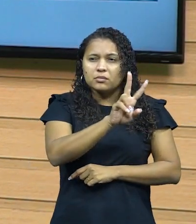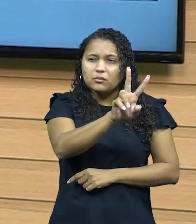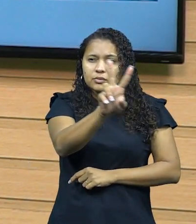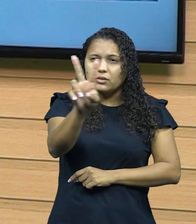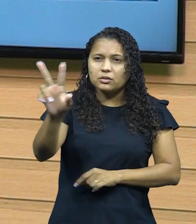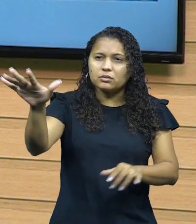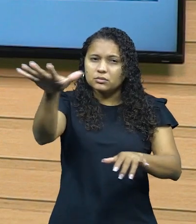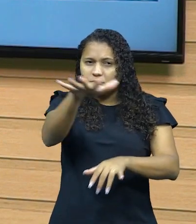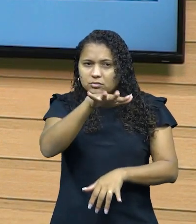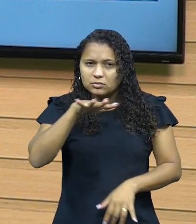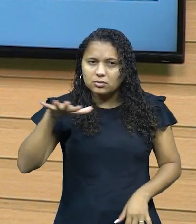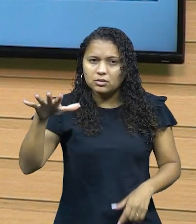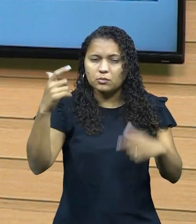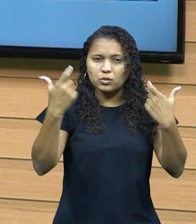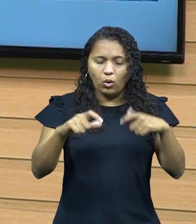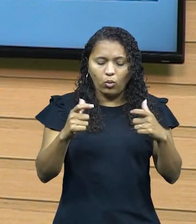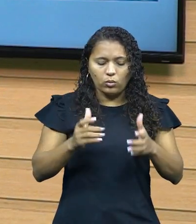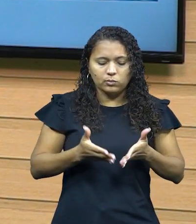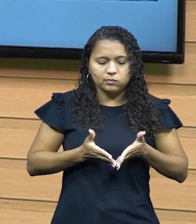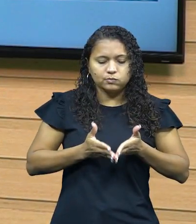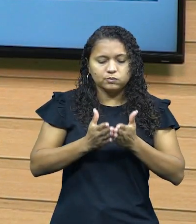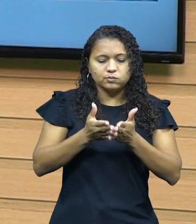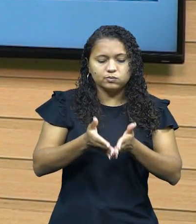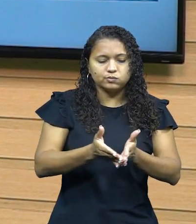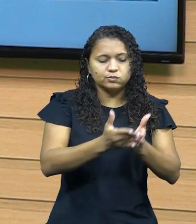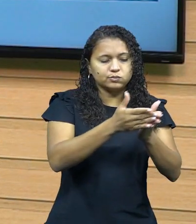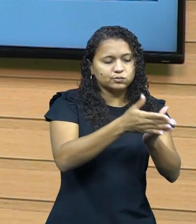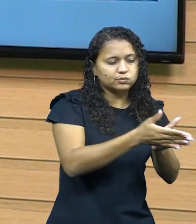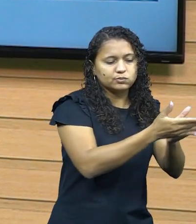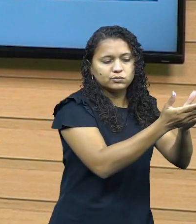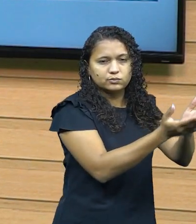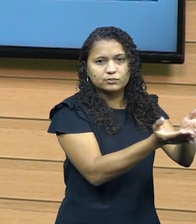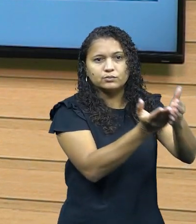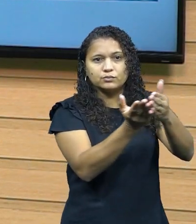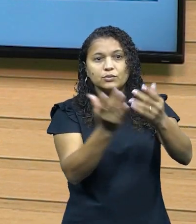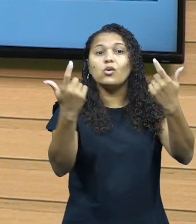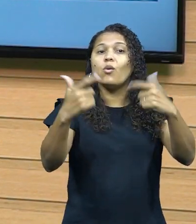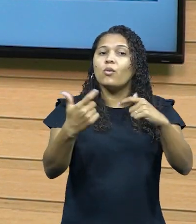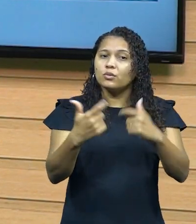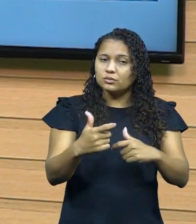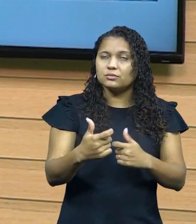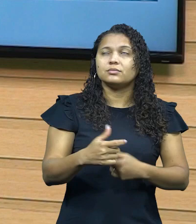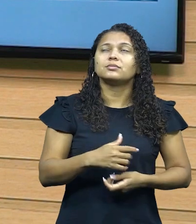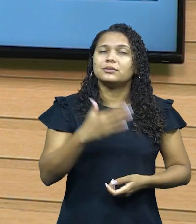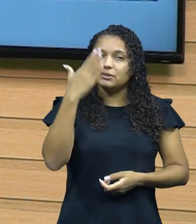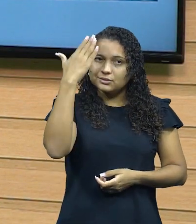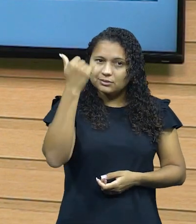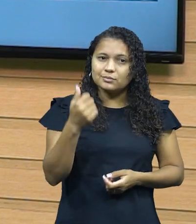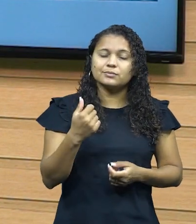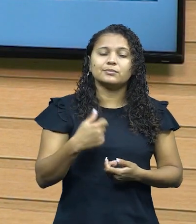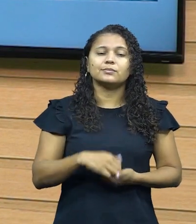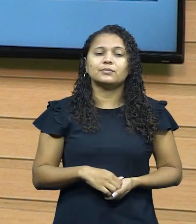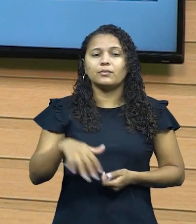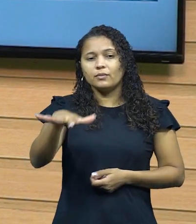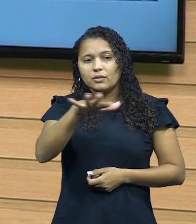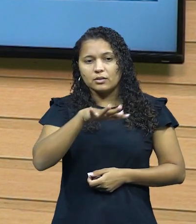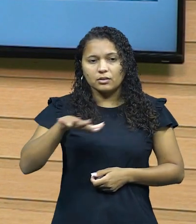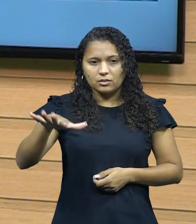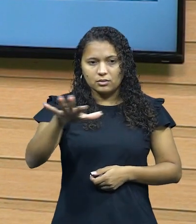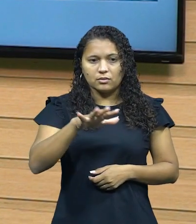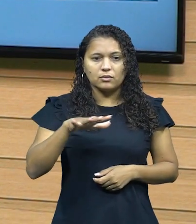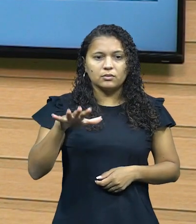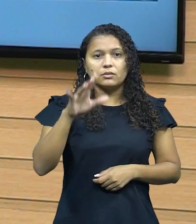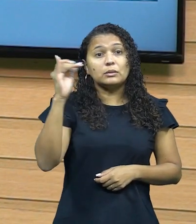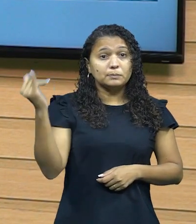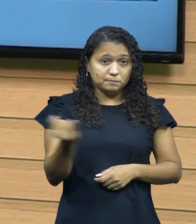ampla daquela região por onde o navio vai passar, né? Então, ela é um ambiente é